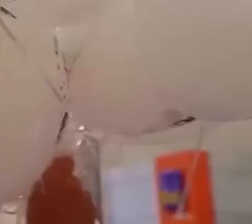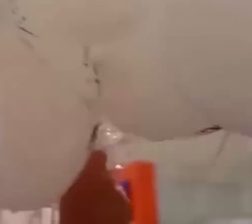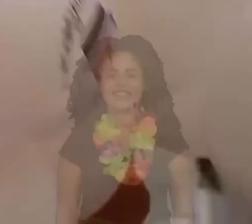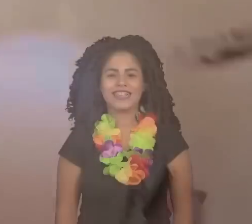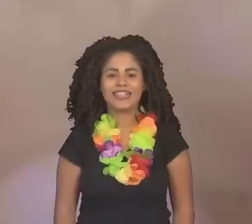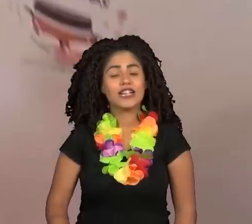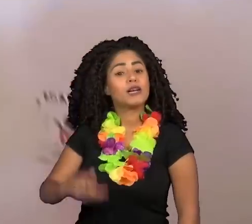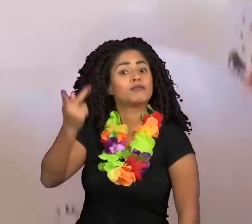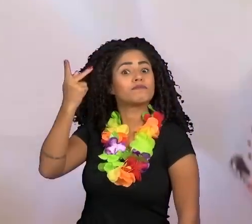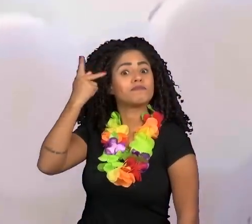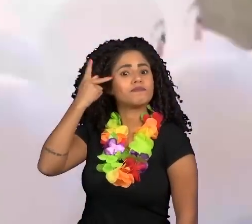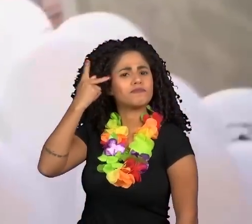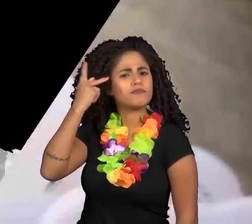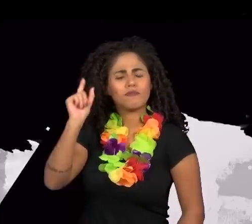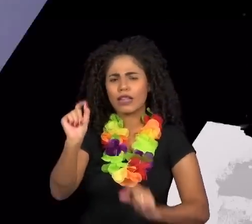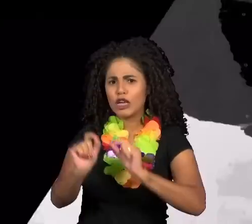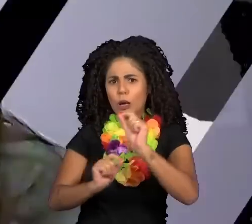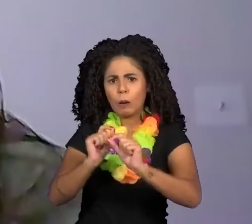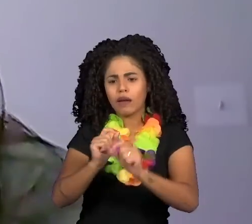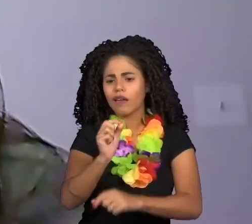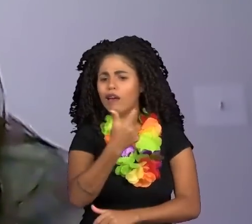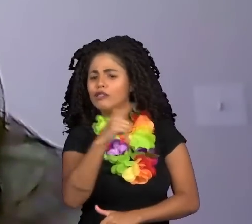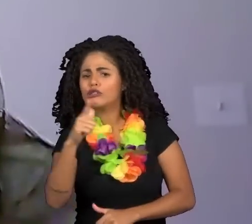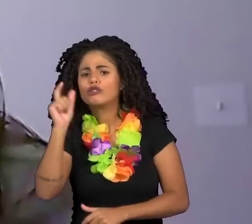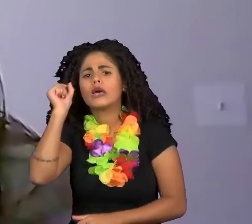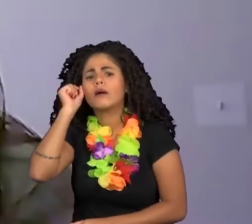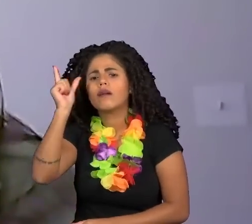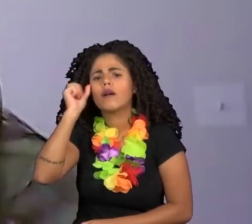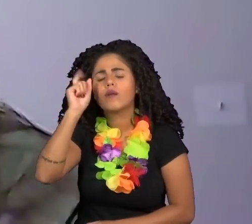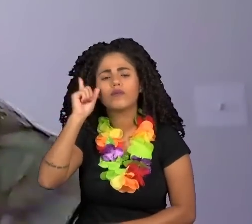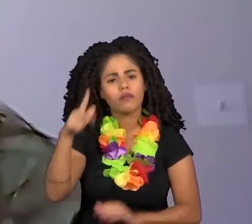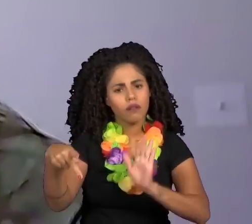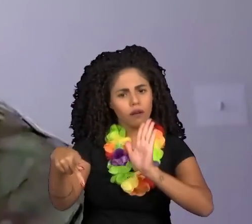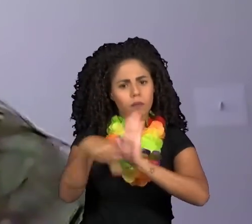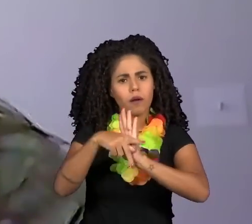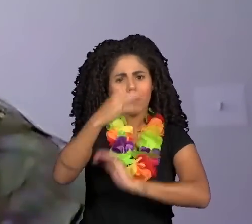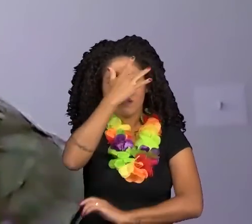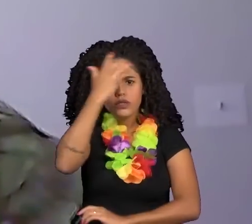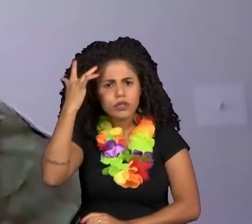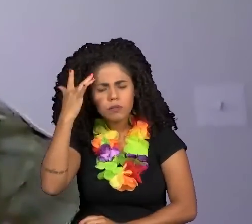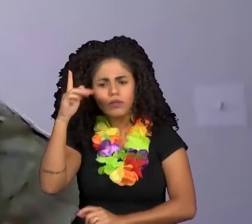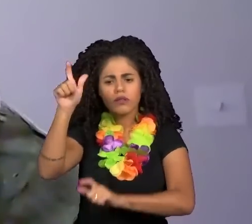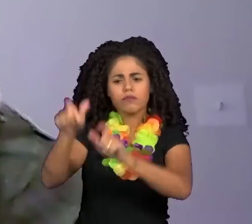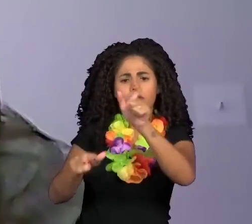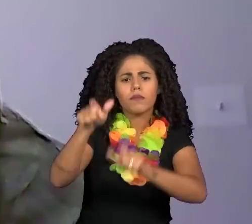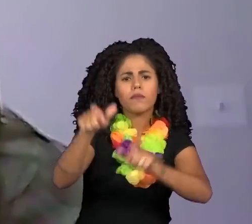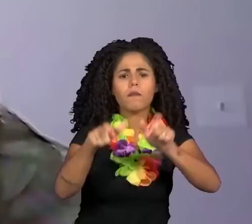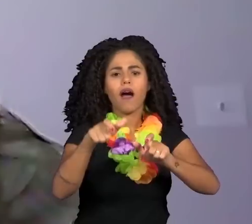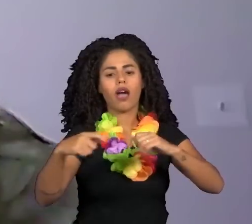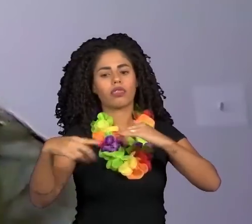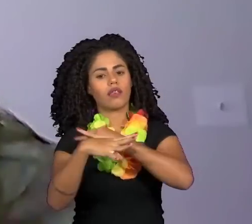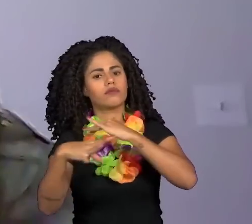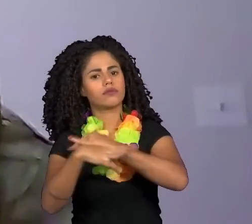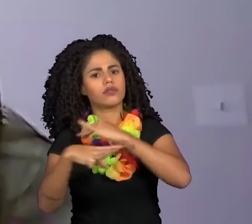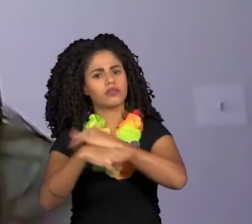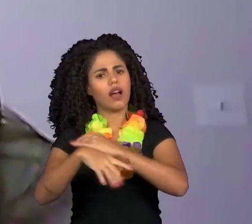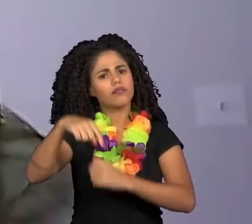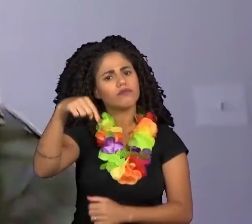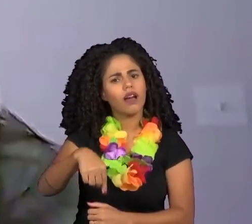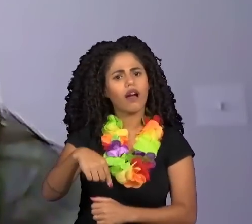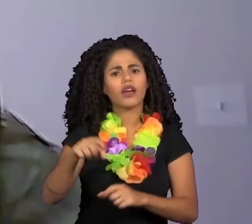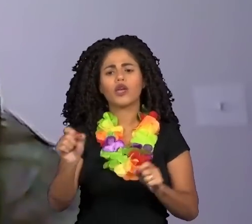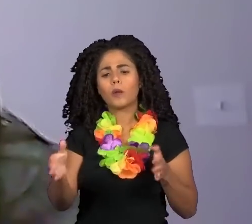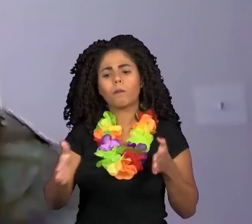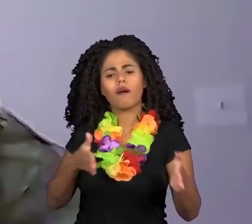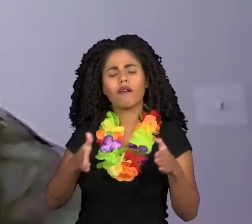São Paulo não tinha uma cultura de que os paulistanos permanecessem na cidade no carnaval.